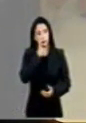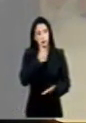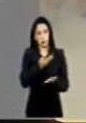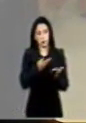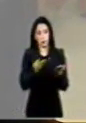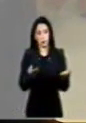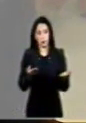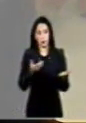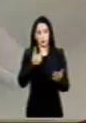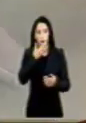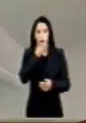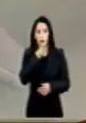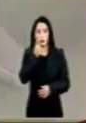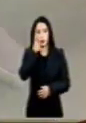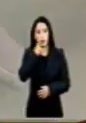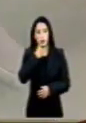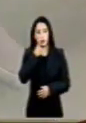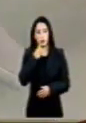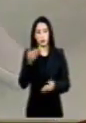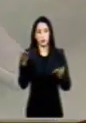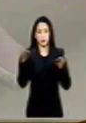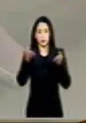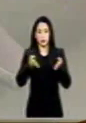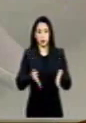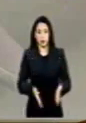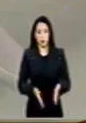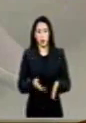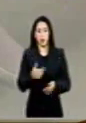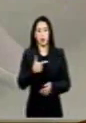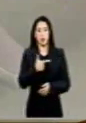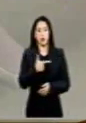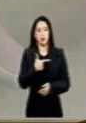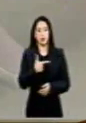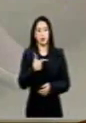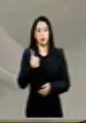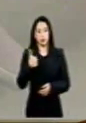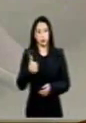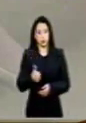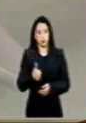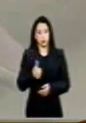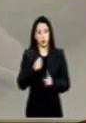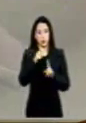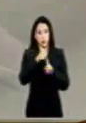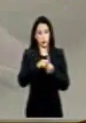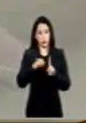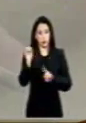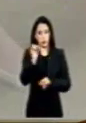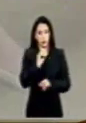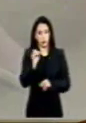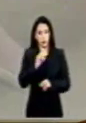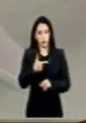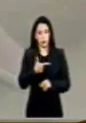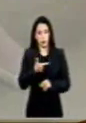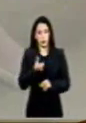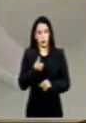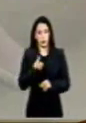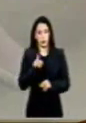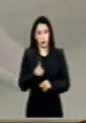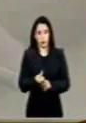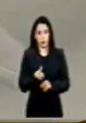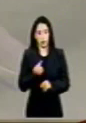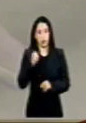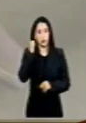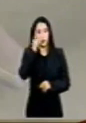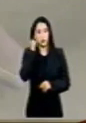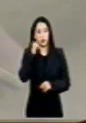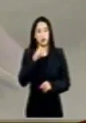presentes. No dia 21 de outubro de 2016, o Senado Federal foi surpreendido